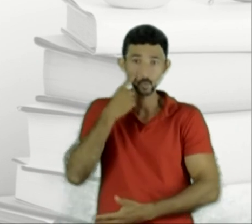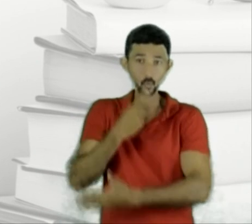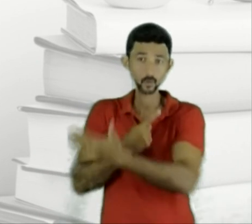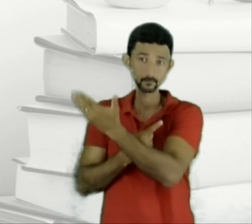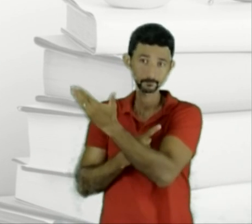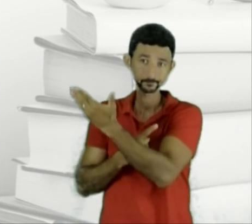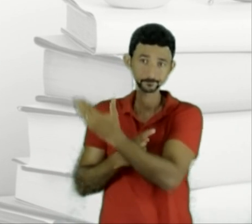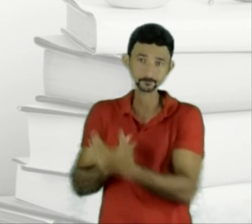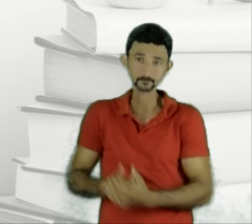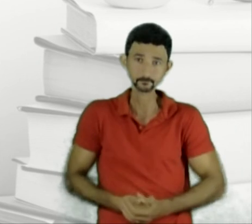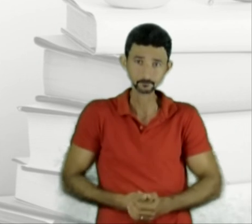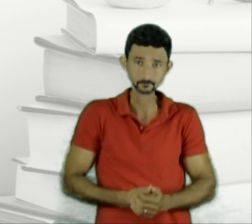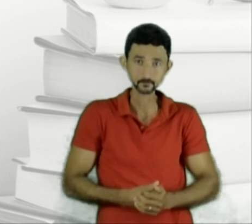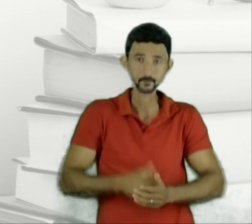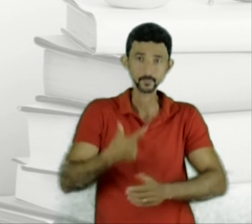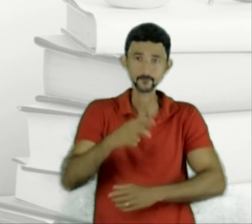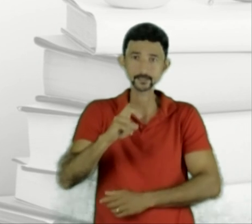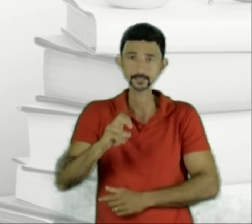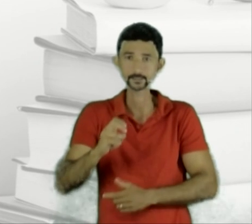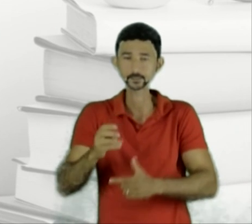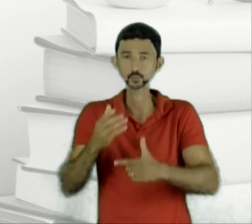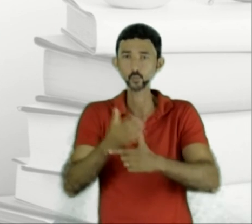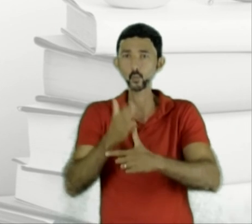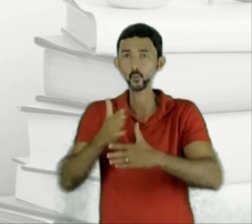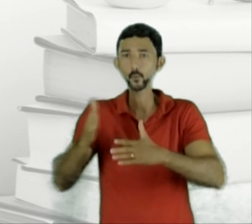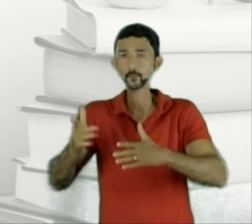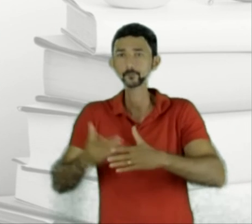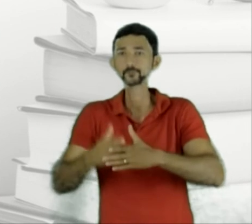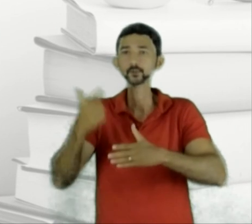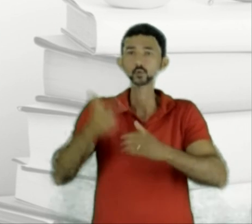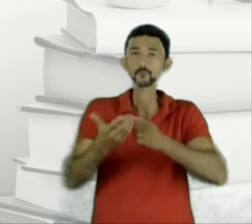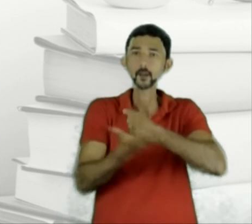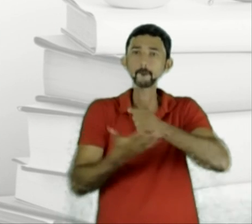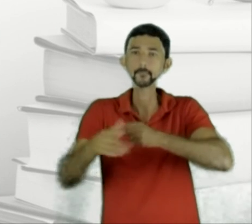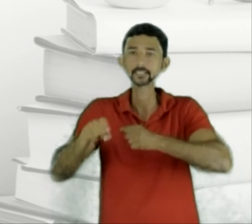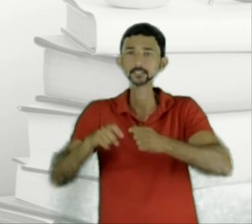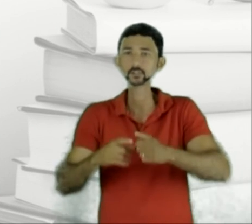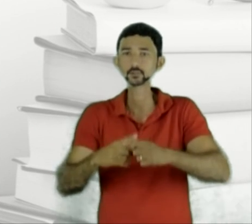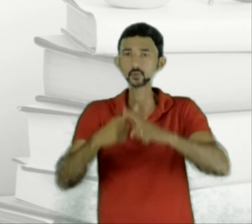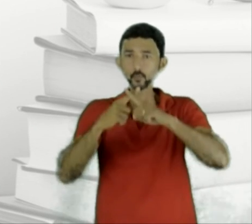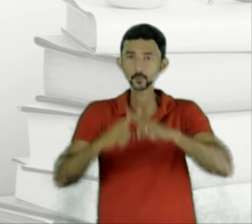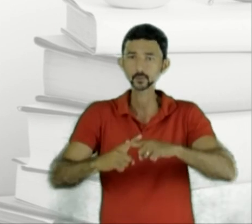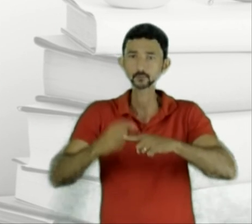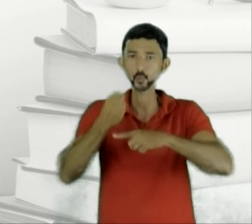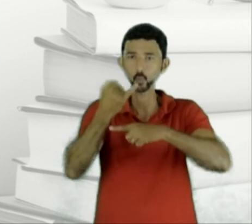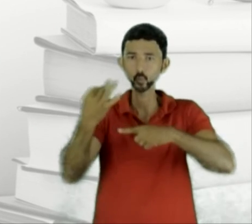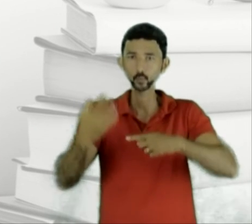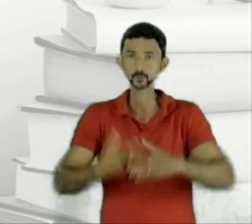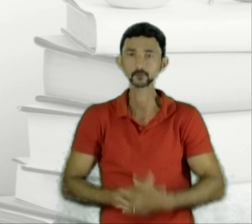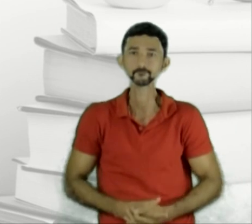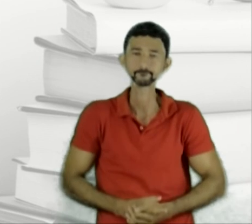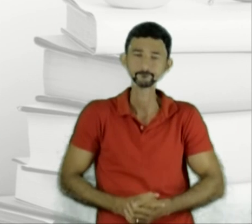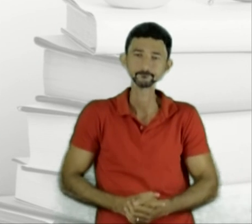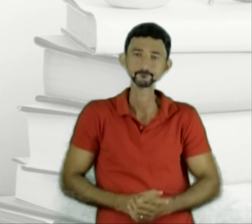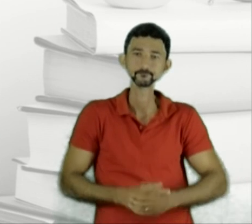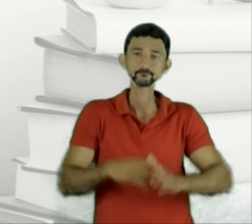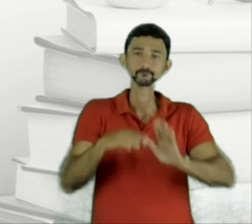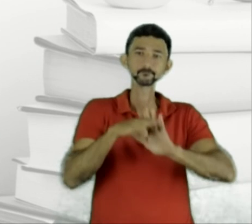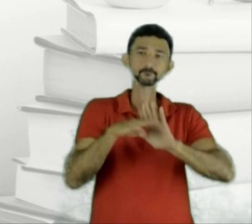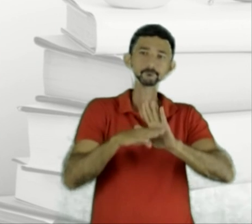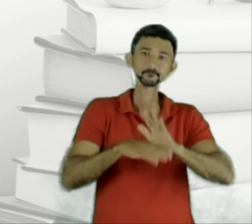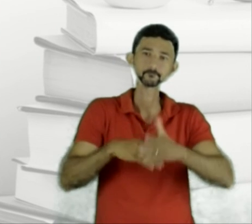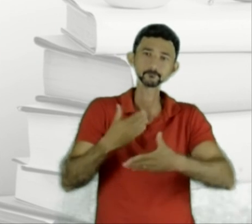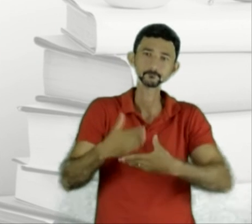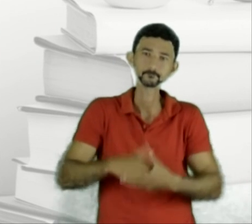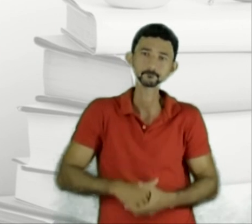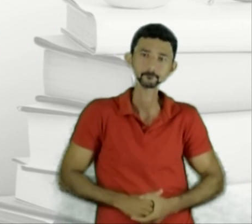é 25. X ao cubo ao quadrado, eu repito a base e multiplico os expoentes. É uma propriedade,